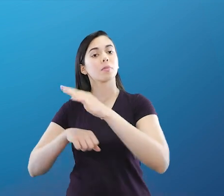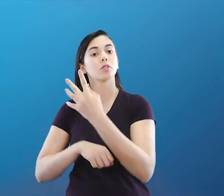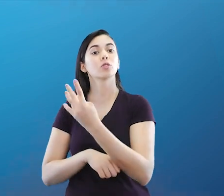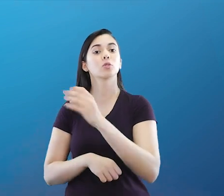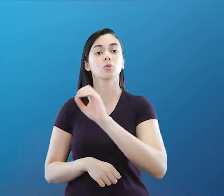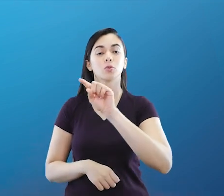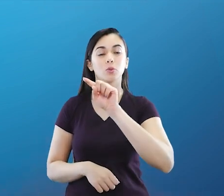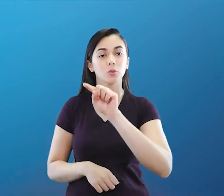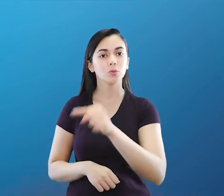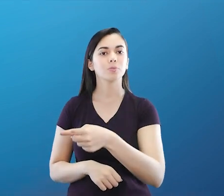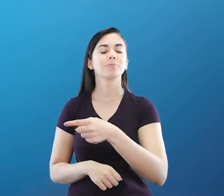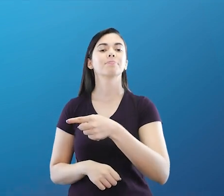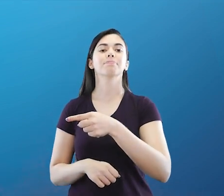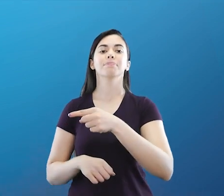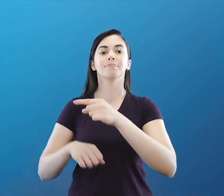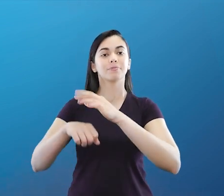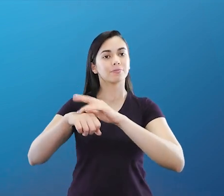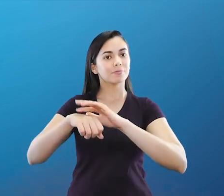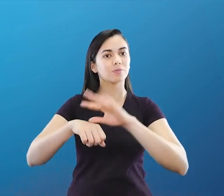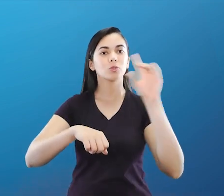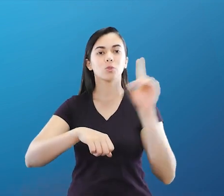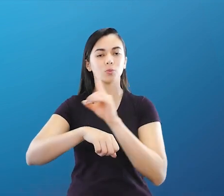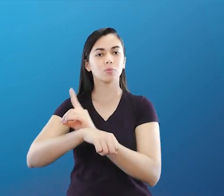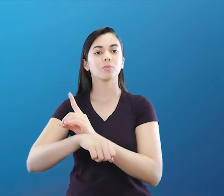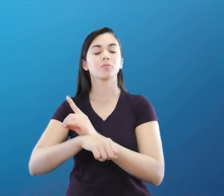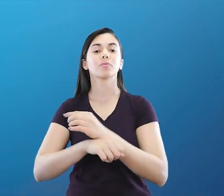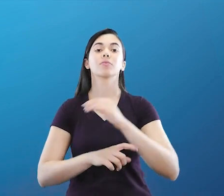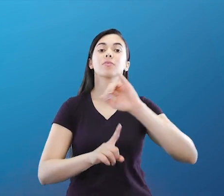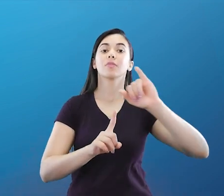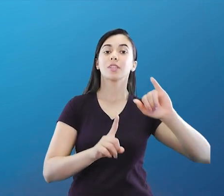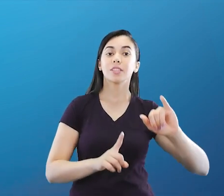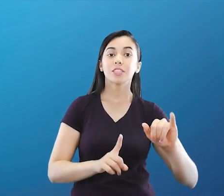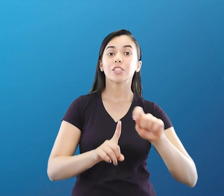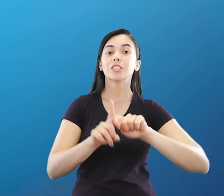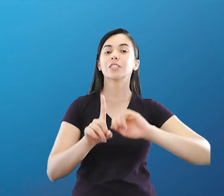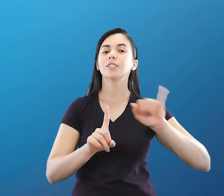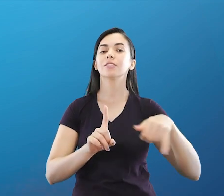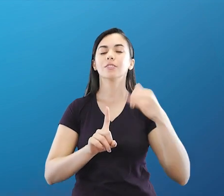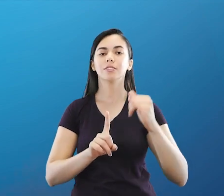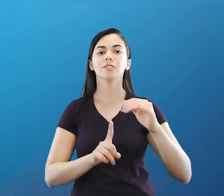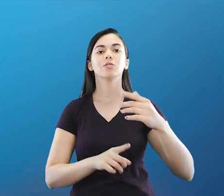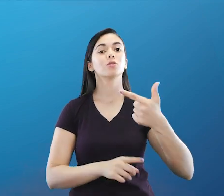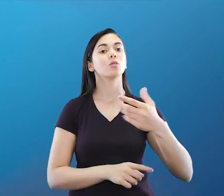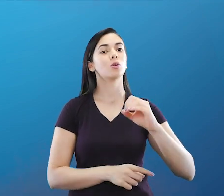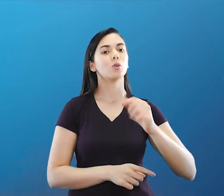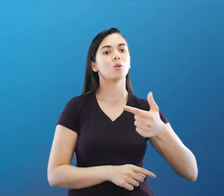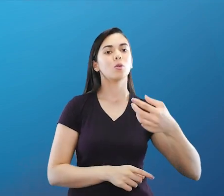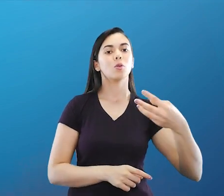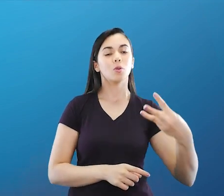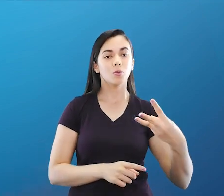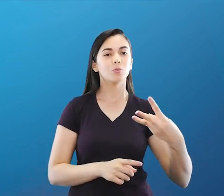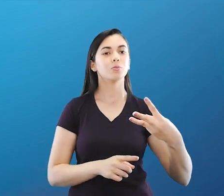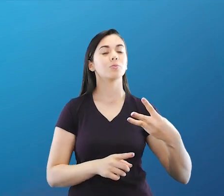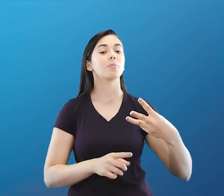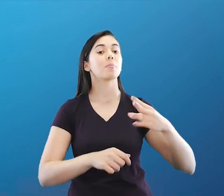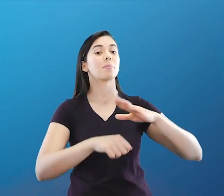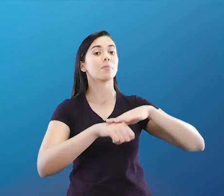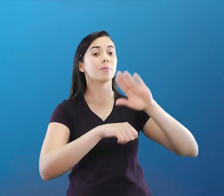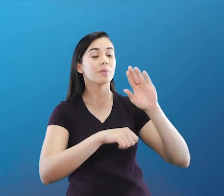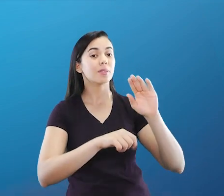casos, janeiro de 2023, com mais de 60 mil casos, e janeiro de 2024,